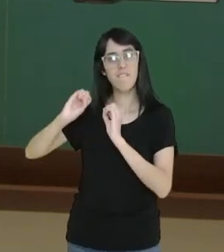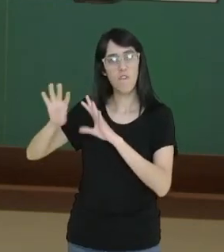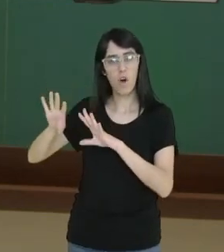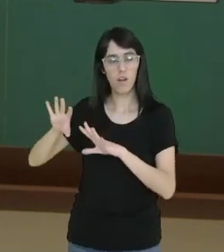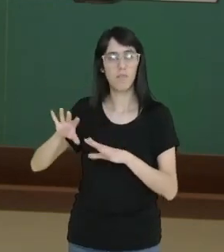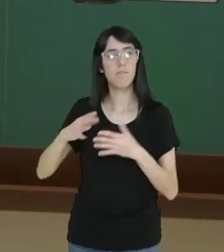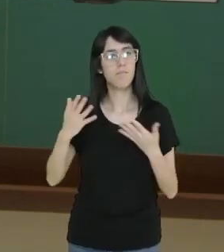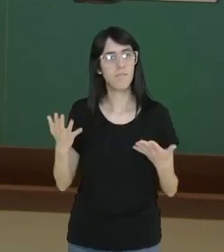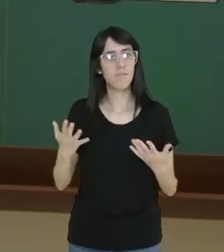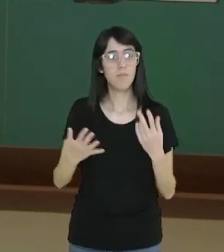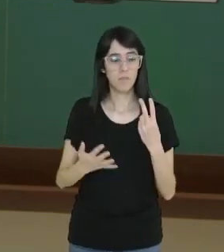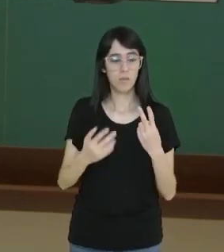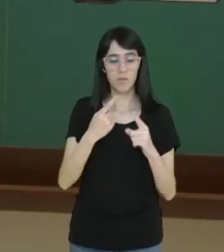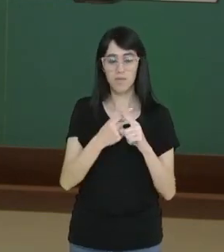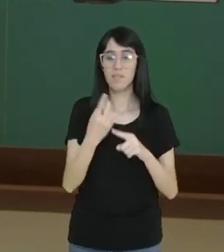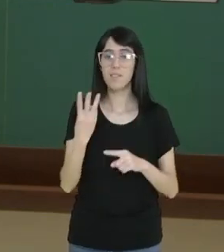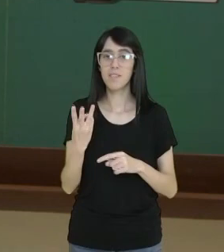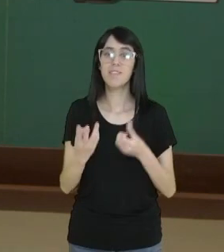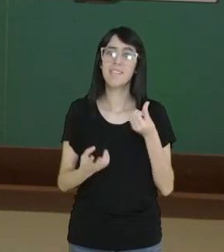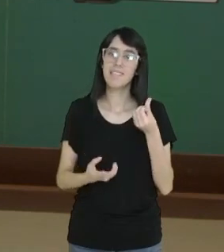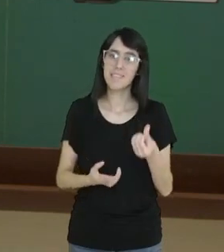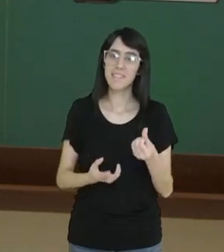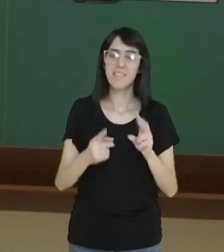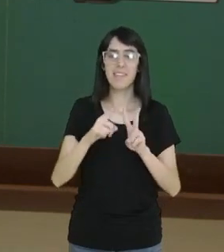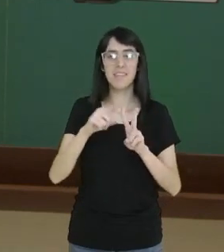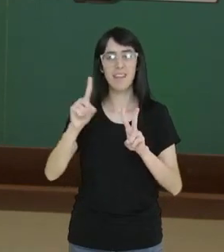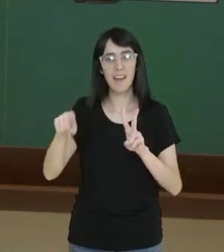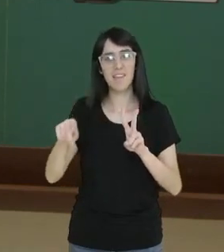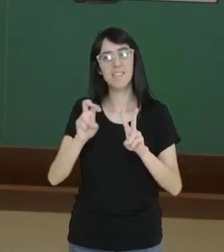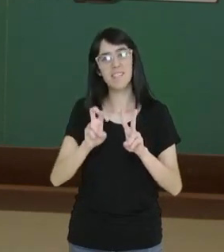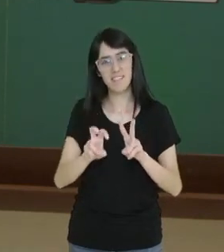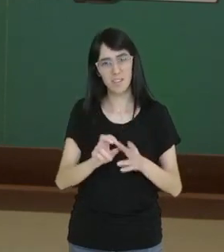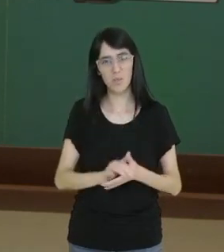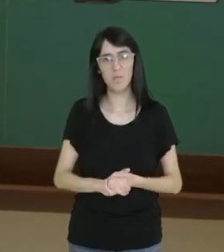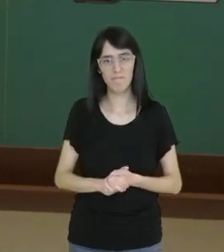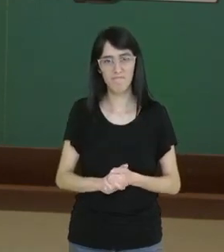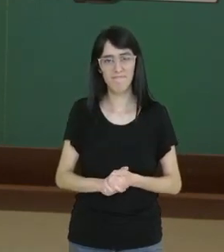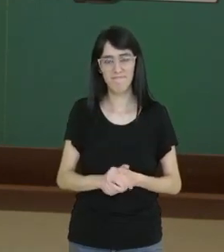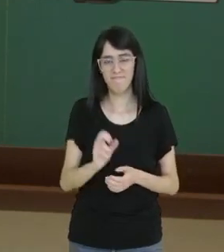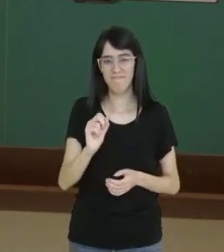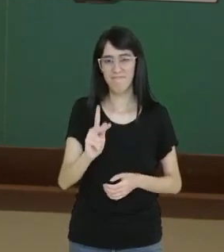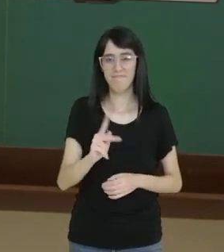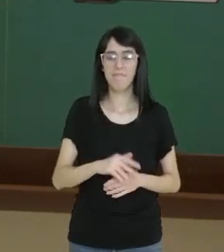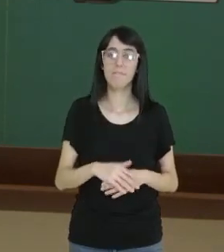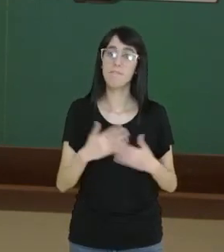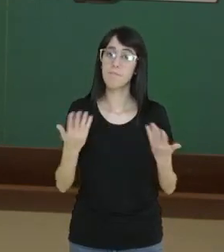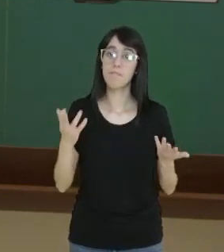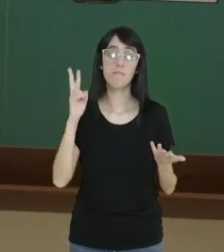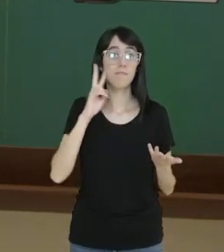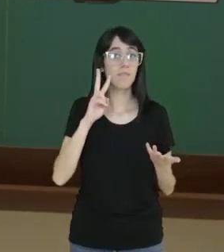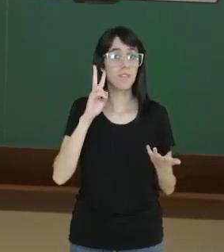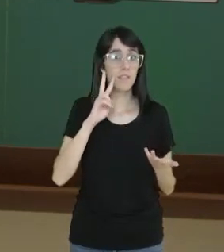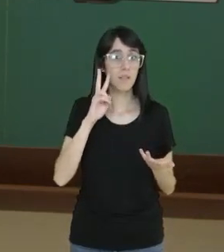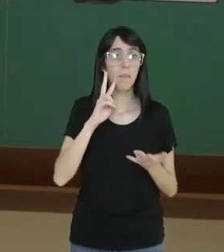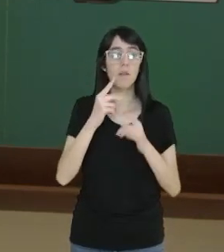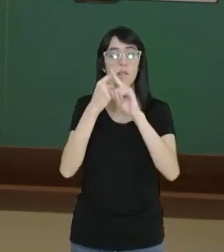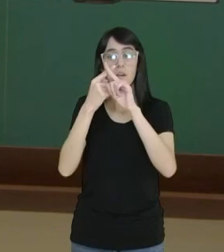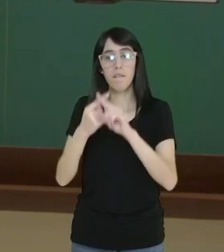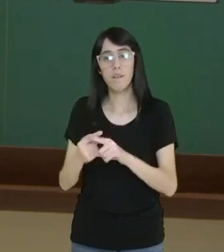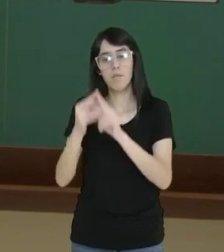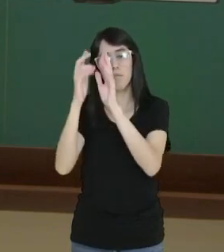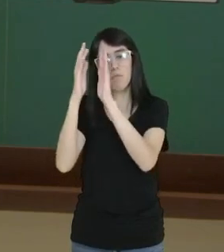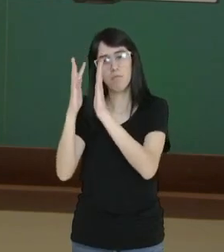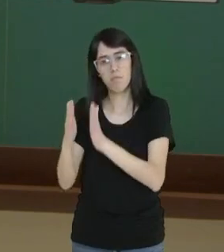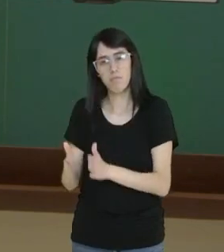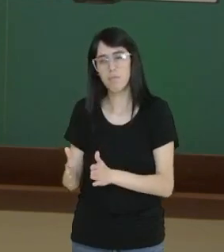3, 6 raiz de 5. É aquela medida x ali indicada. Ok? Então, só para lembrar a fatoração aqui, os que estão ao